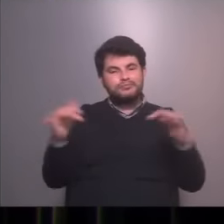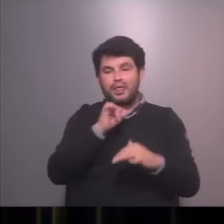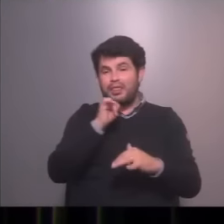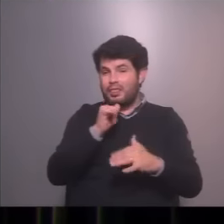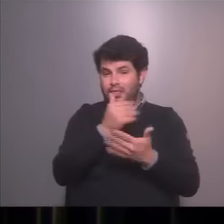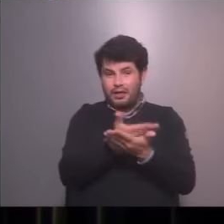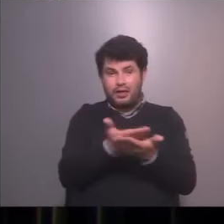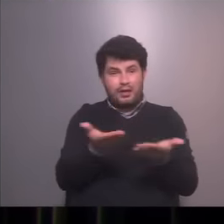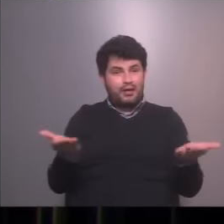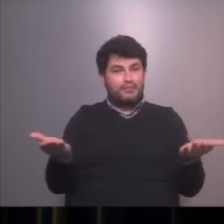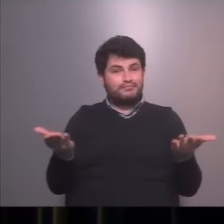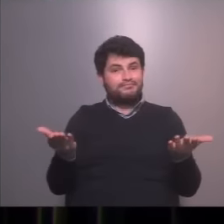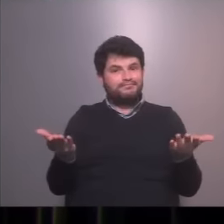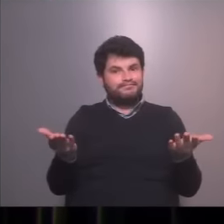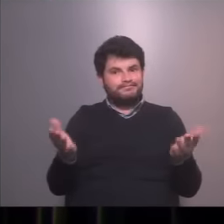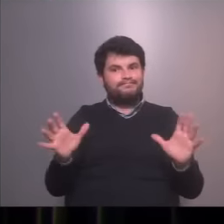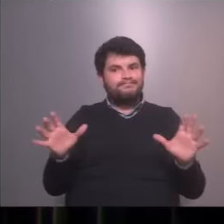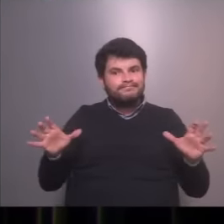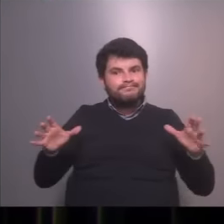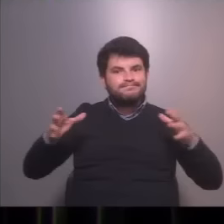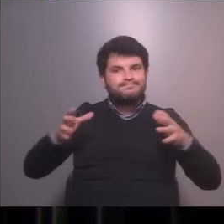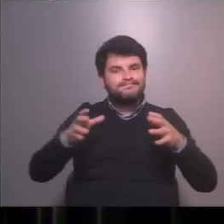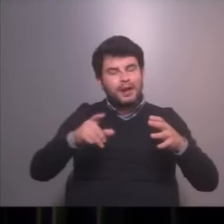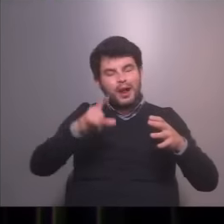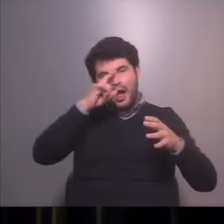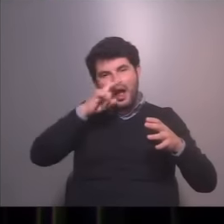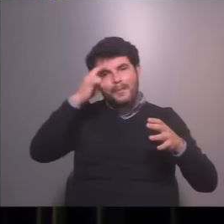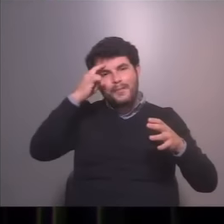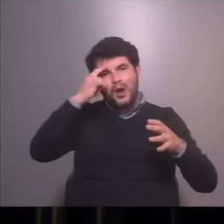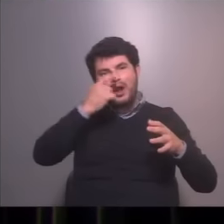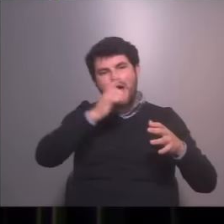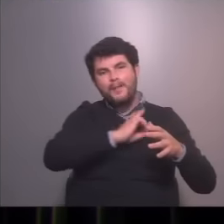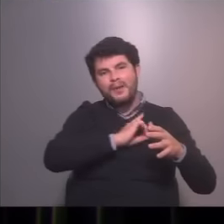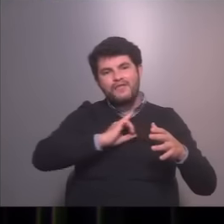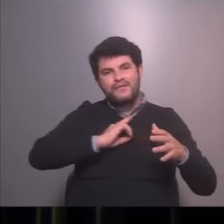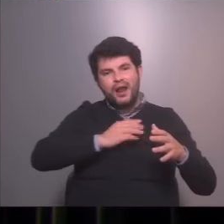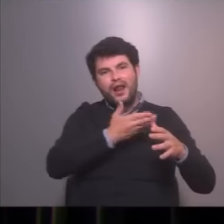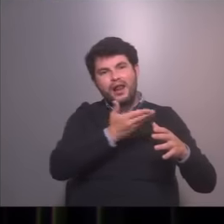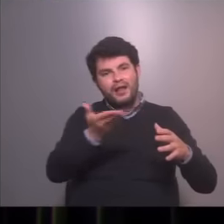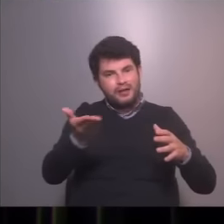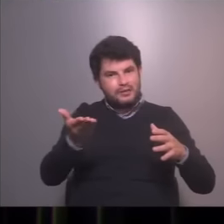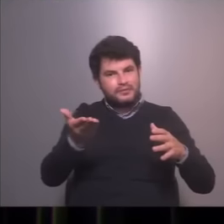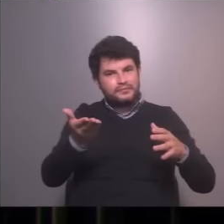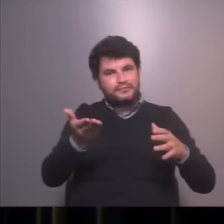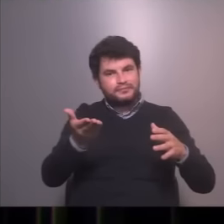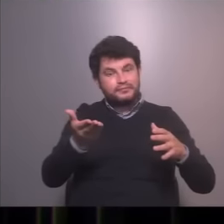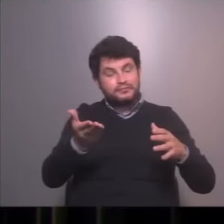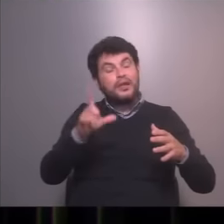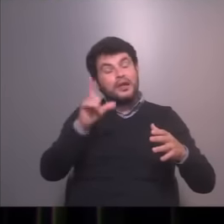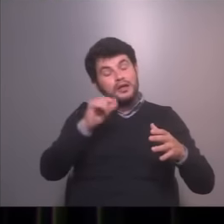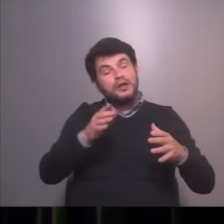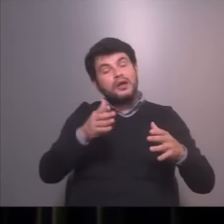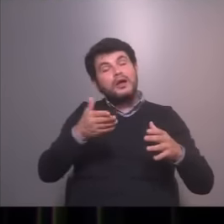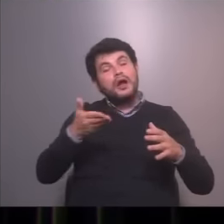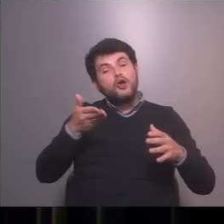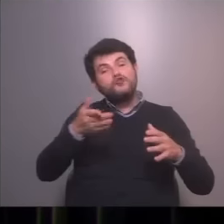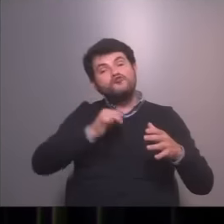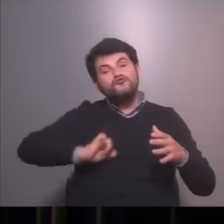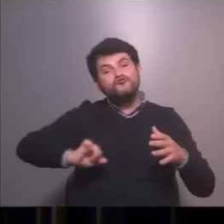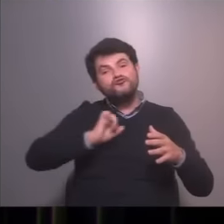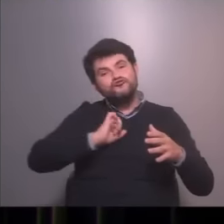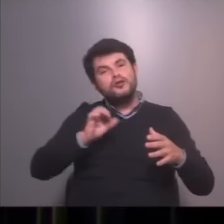A Vigília de Fátima, com as multidões que sempre aqui se reúnem, concentra também aqui